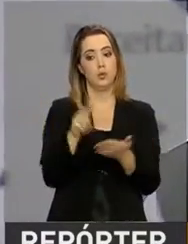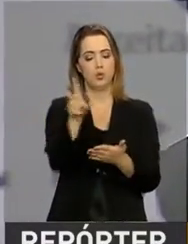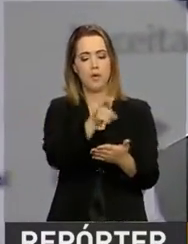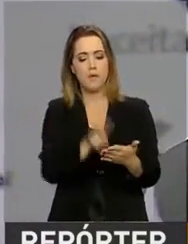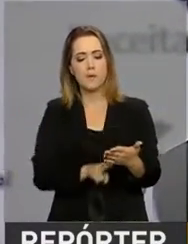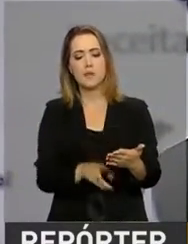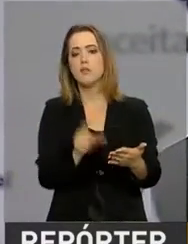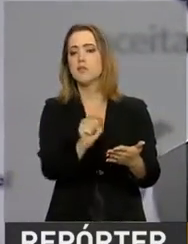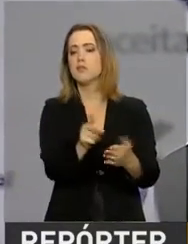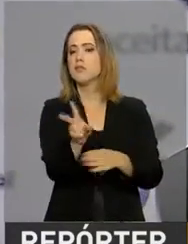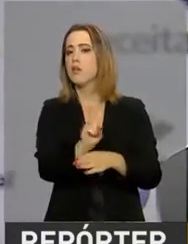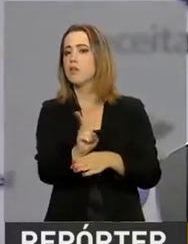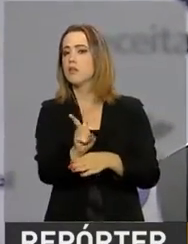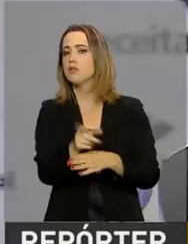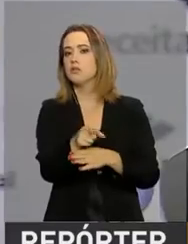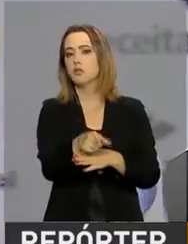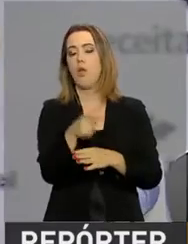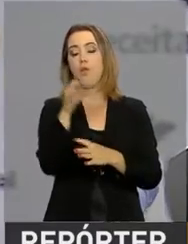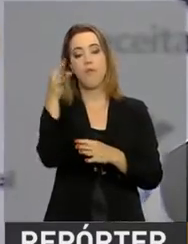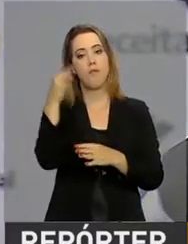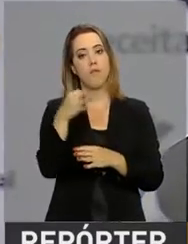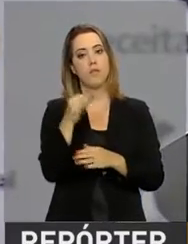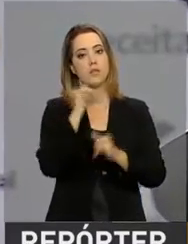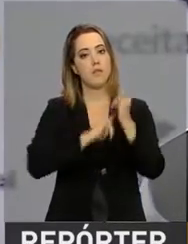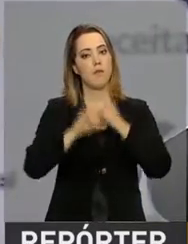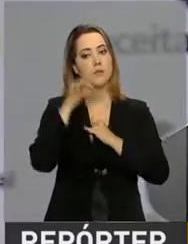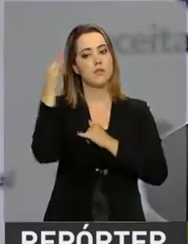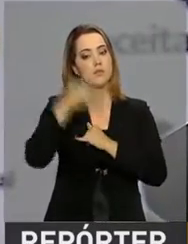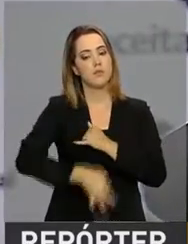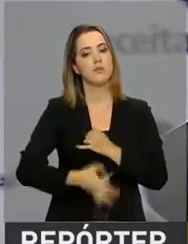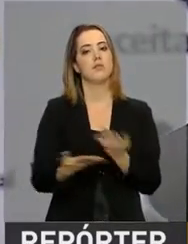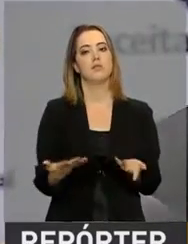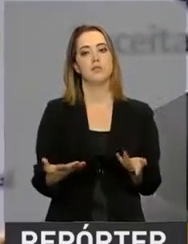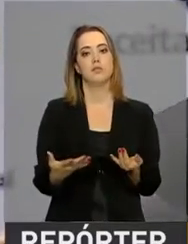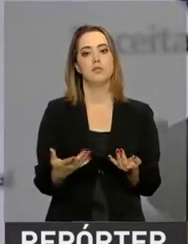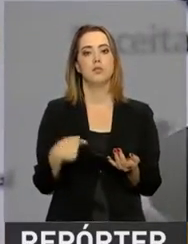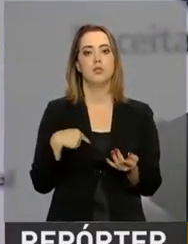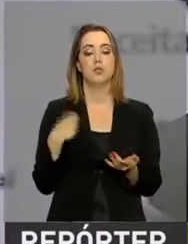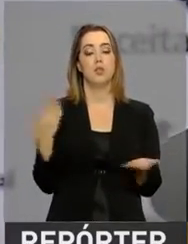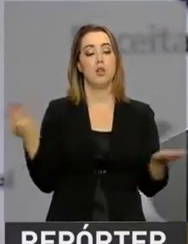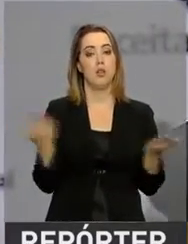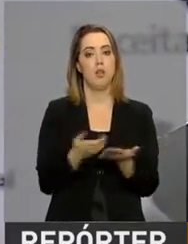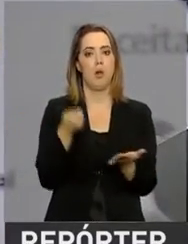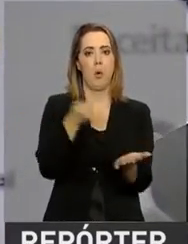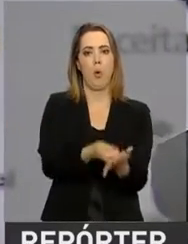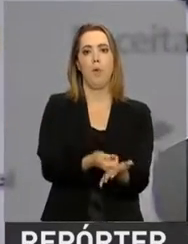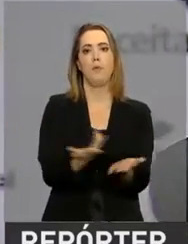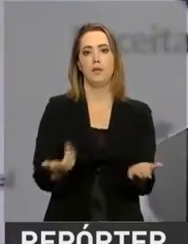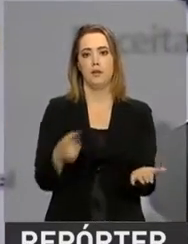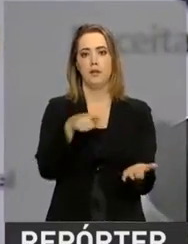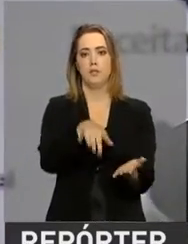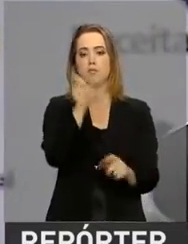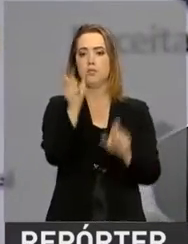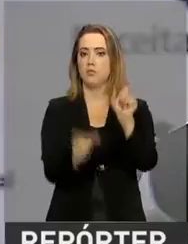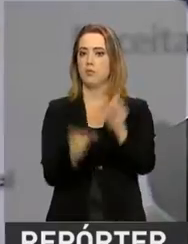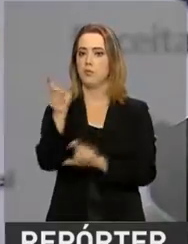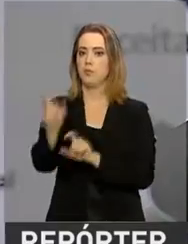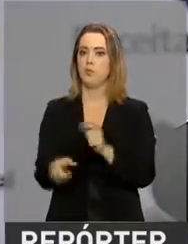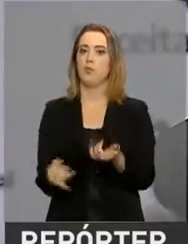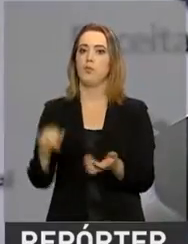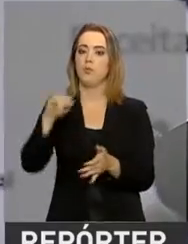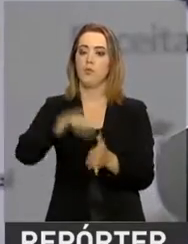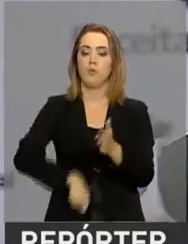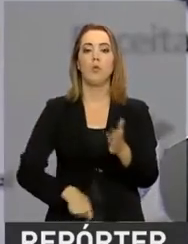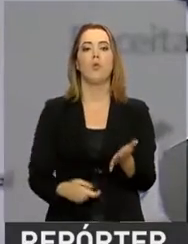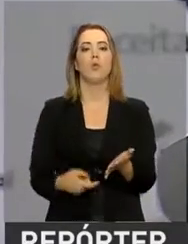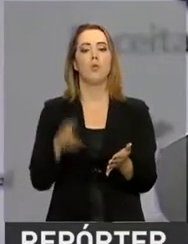fiscalização para verificar a veracidade dessas informações e cobrar desses contribuintes o imposto de